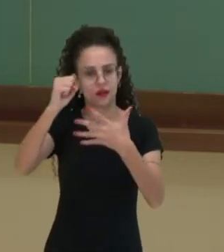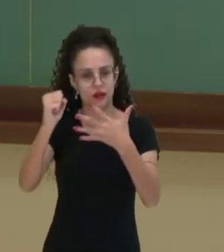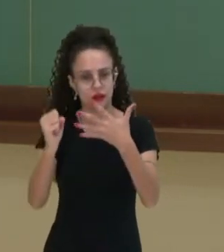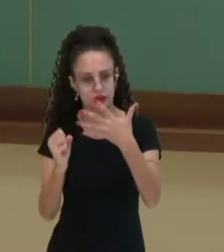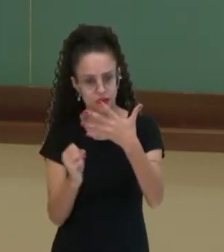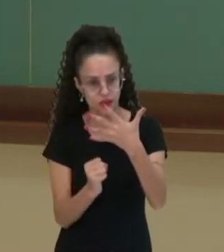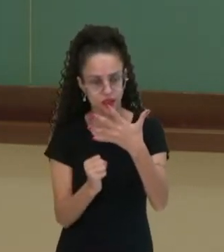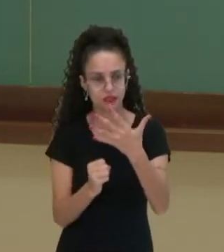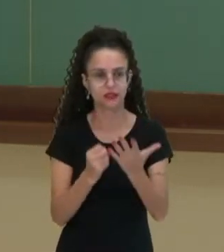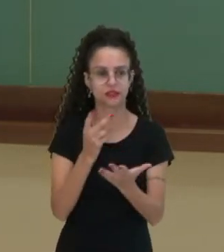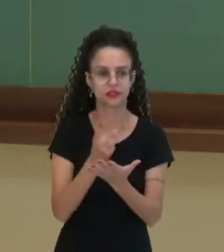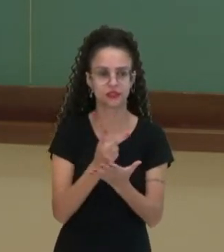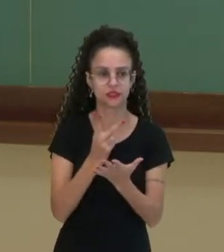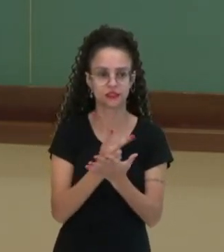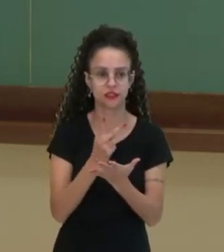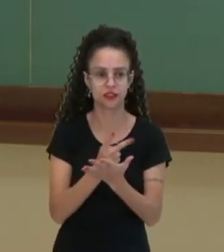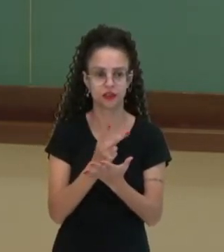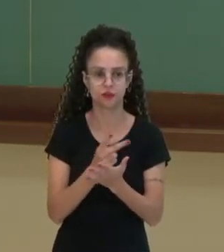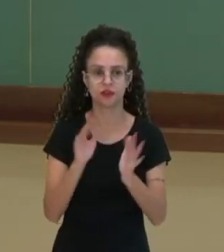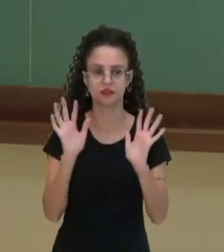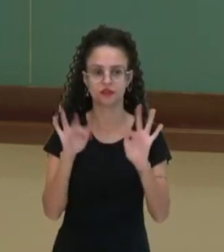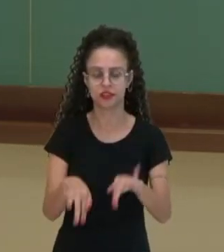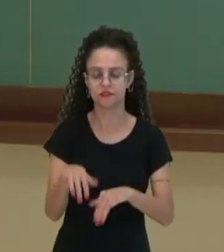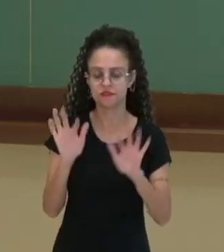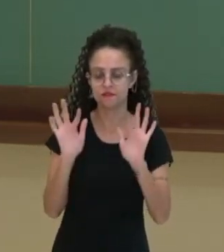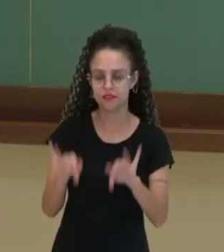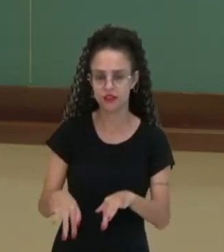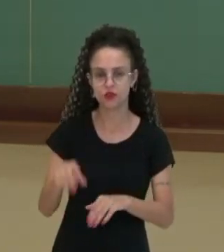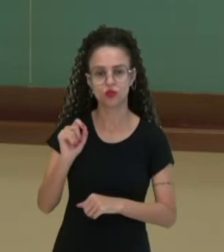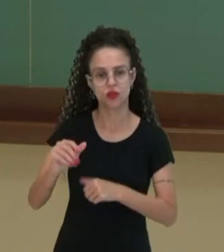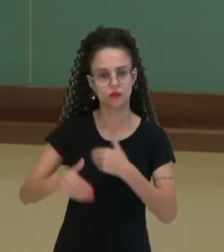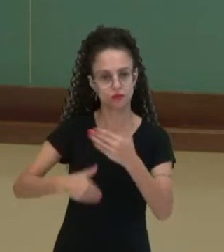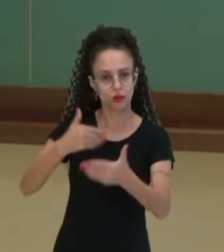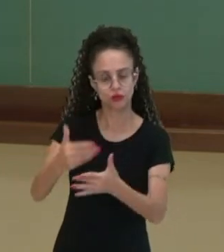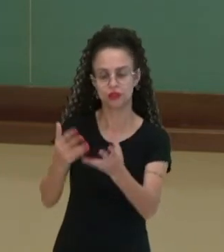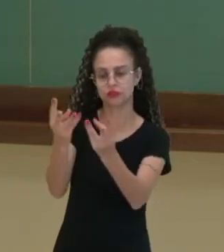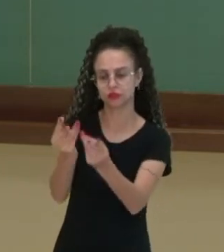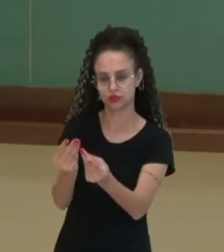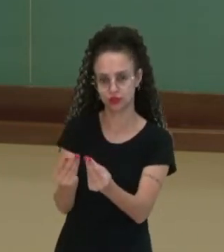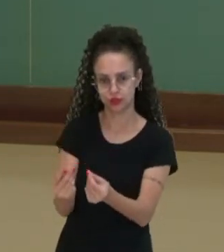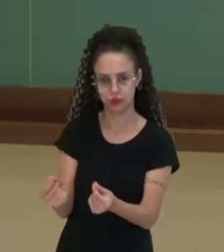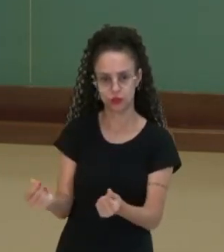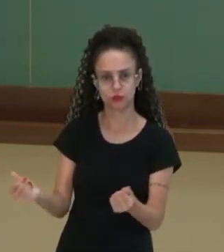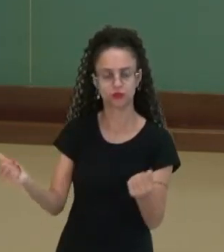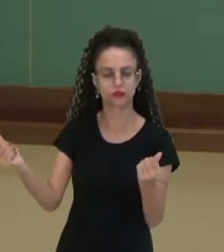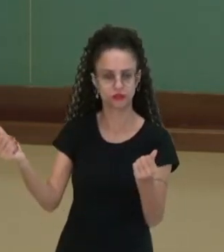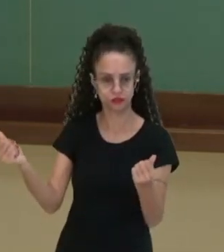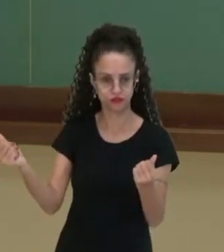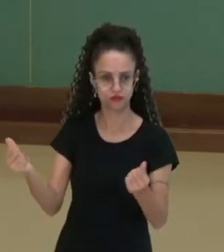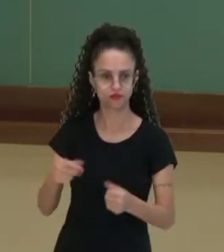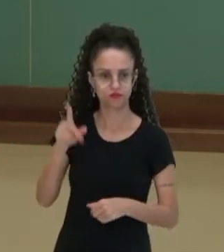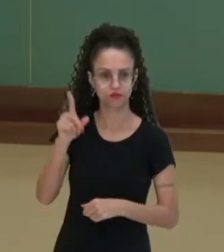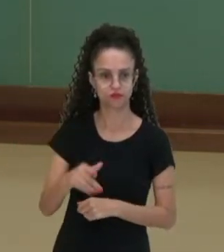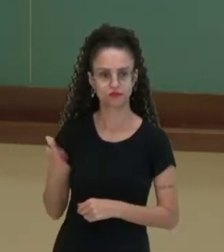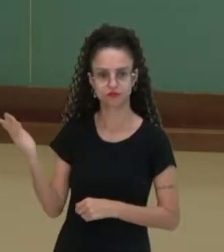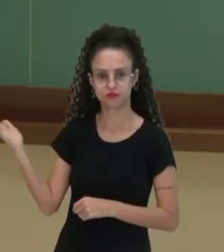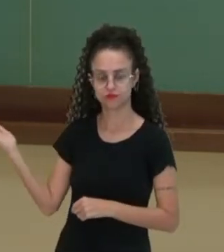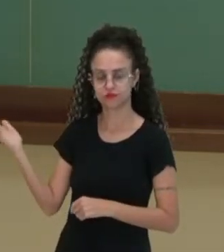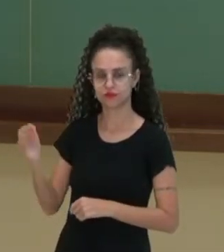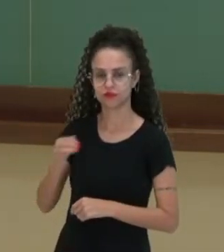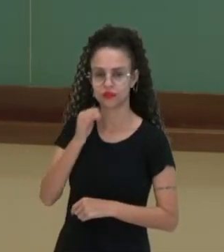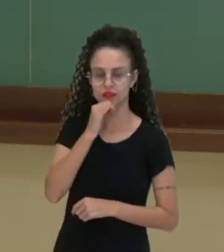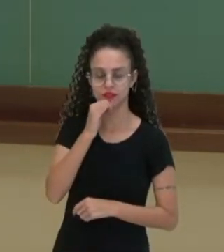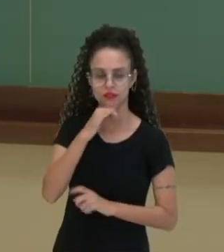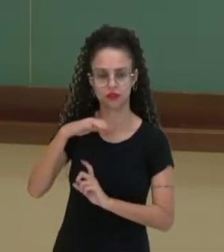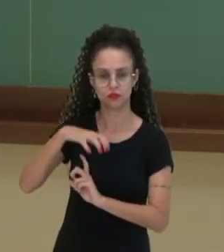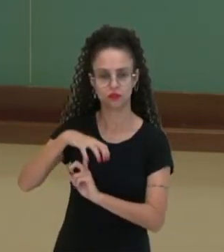por organismos microscópicos que vão participar do processo de decomposição. Nós temos aqui um exemplo dos